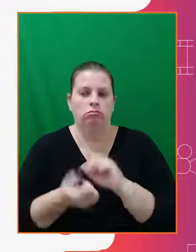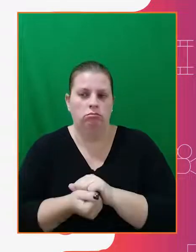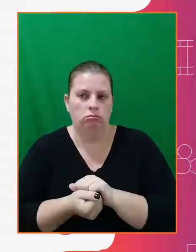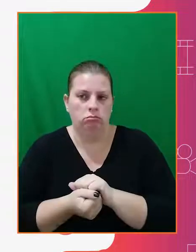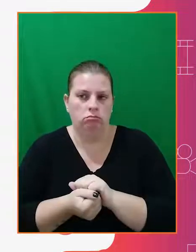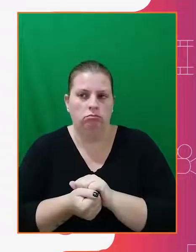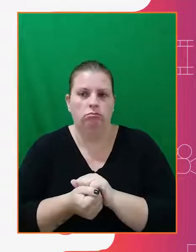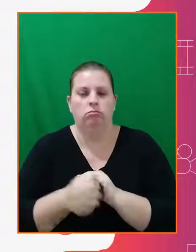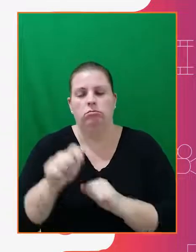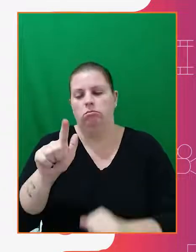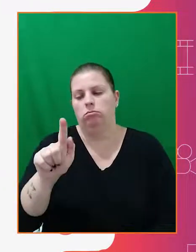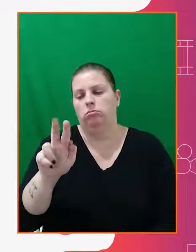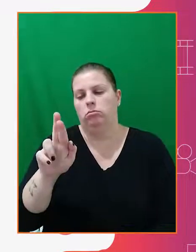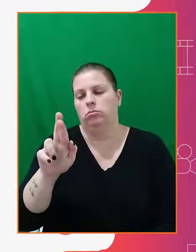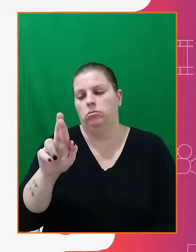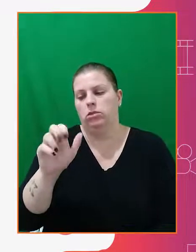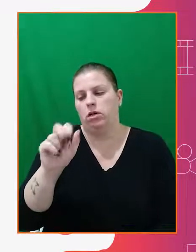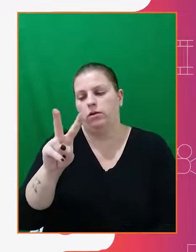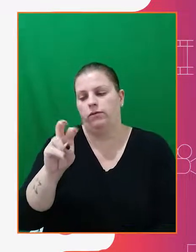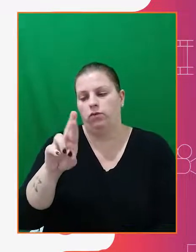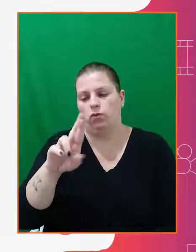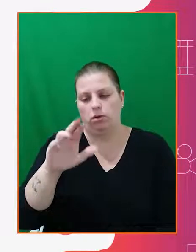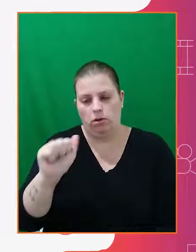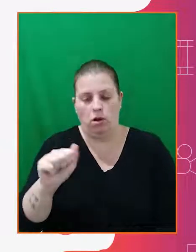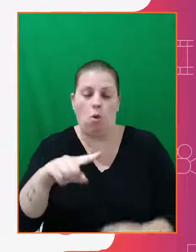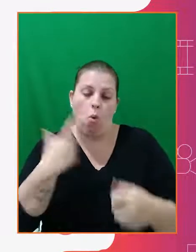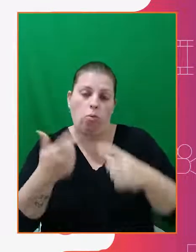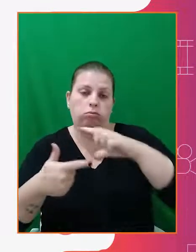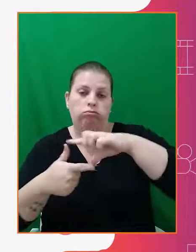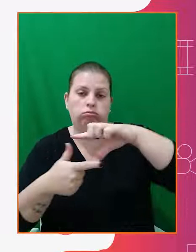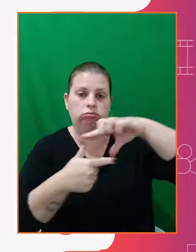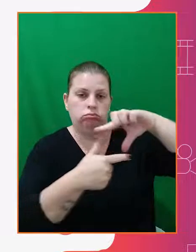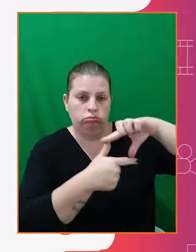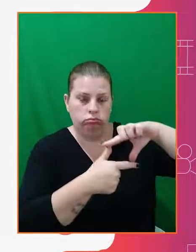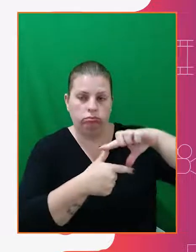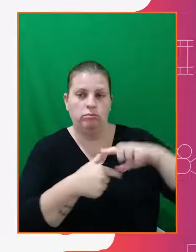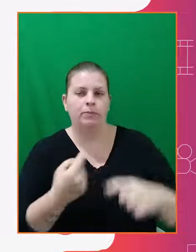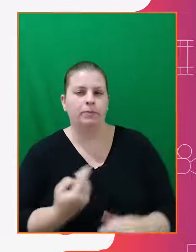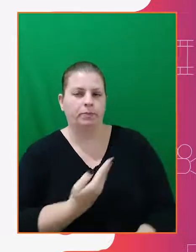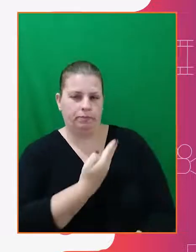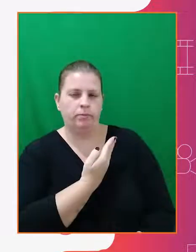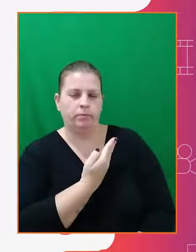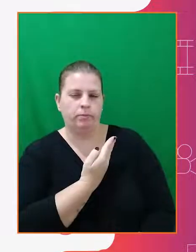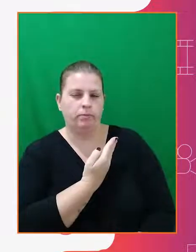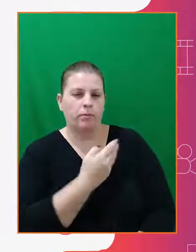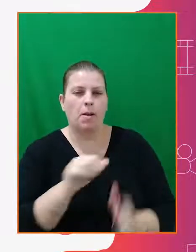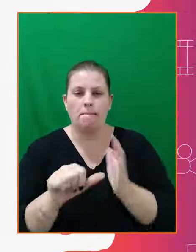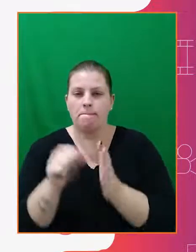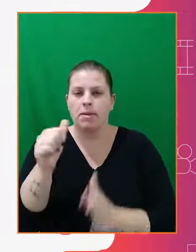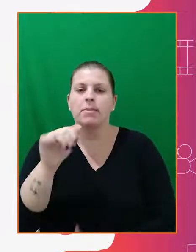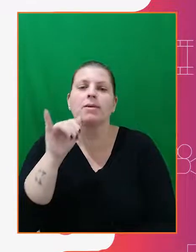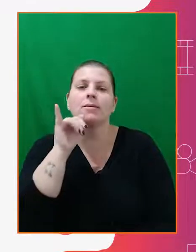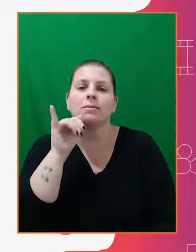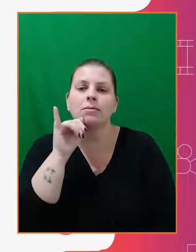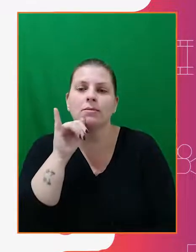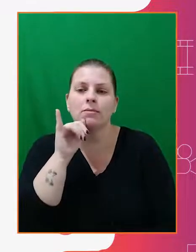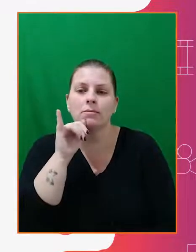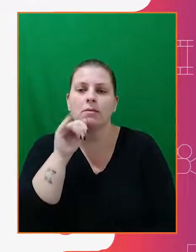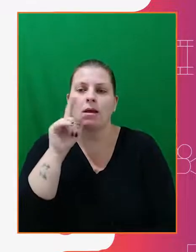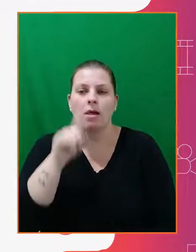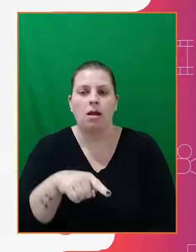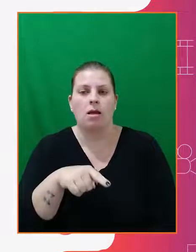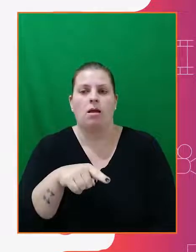para histórias em quadrinhos, por exemplo. Esse primeiro exemplo de achuras é um estudo feito por Albert